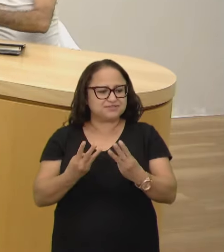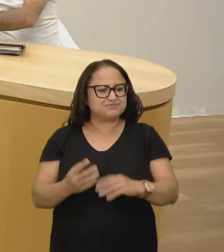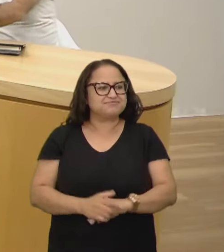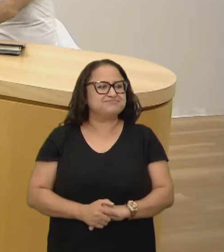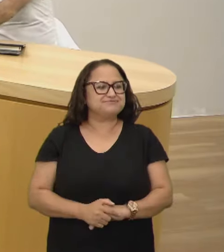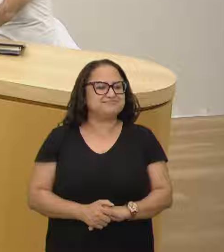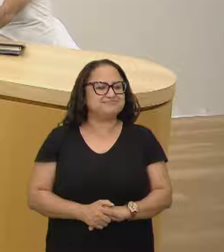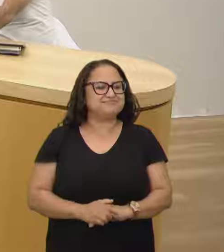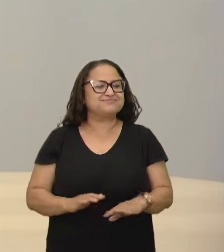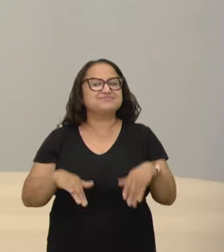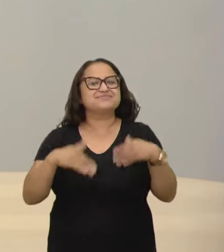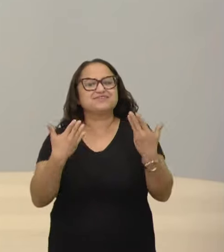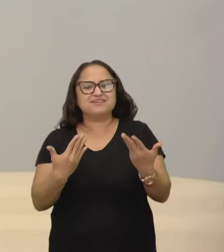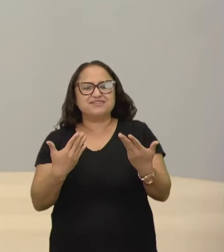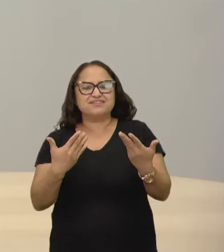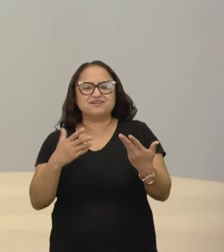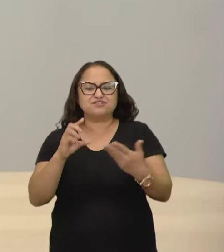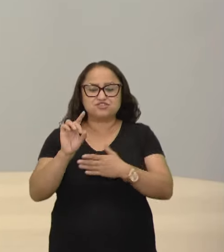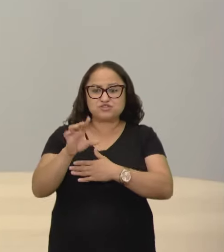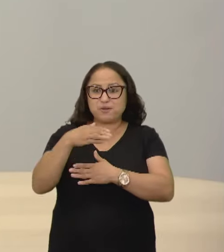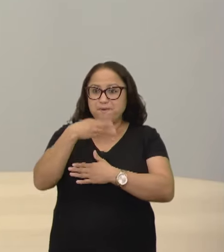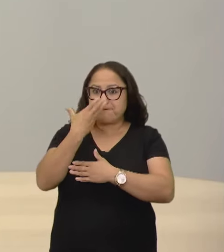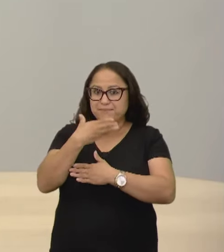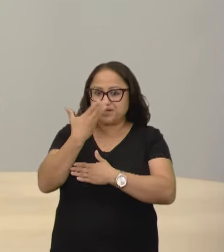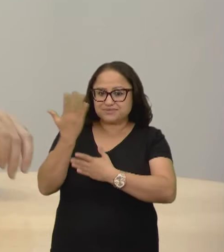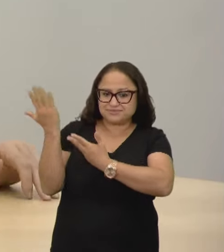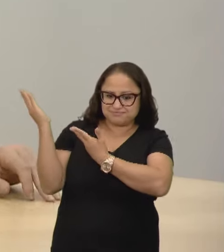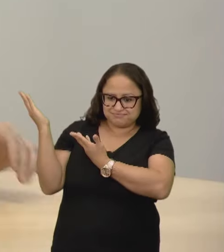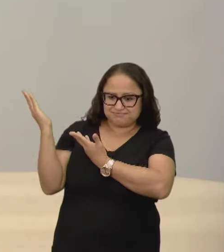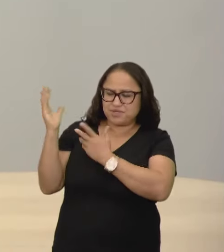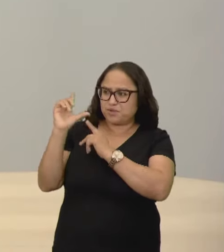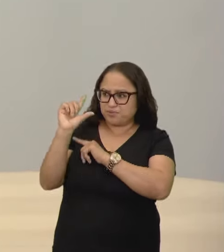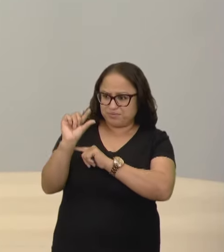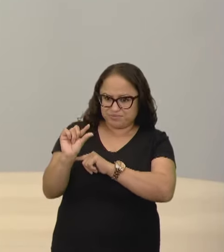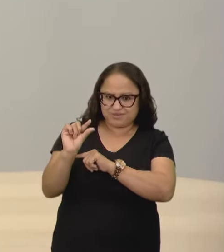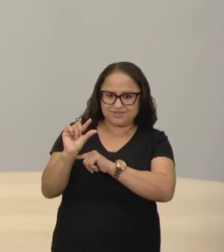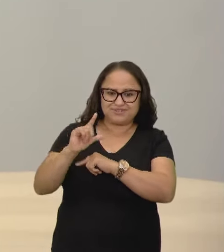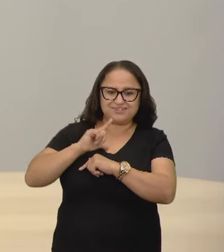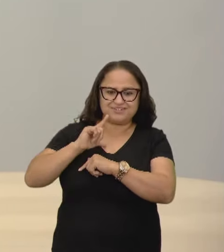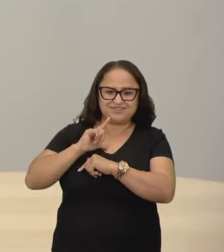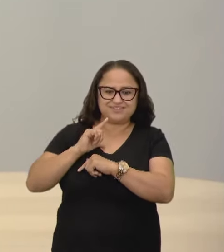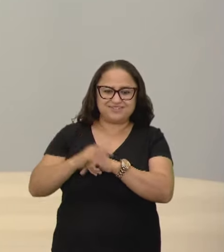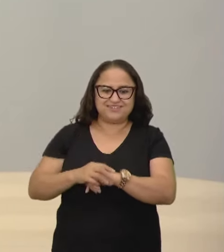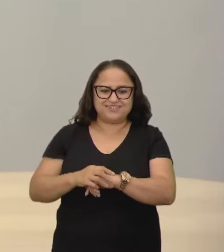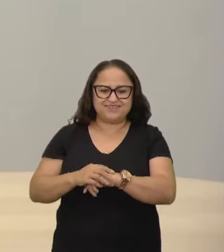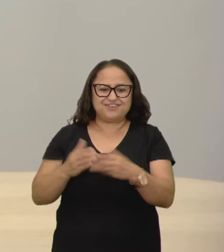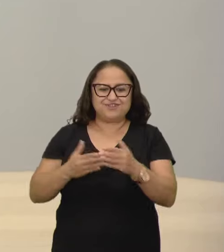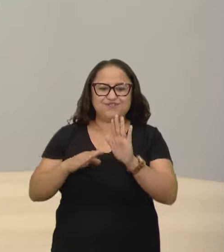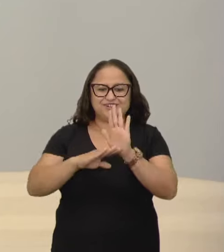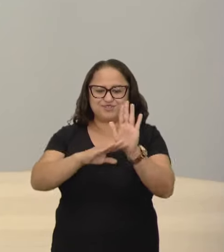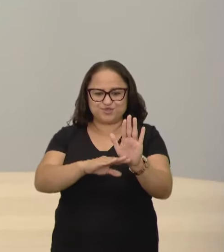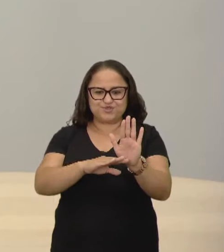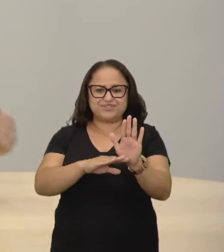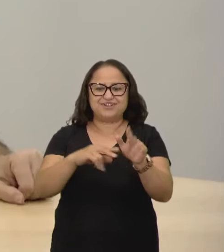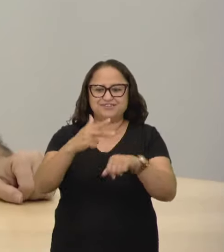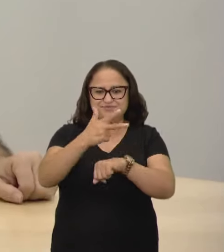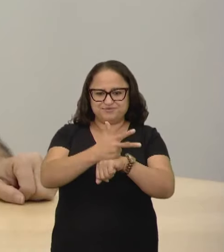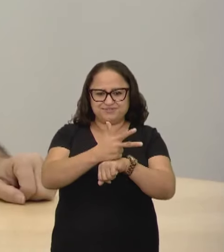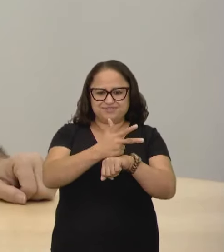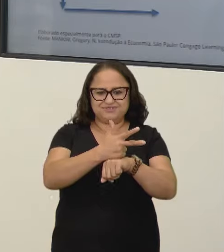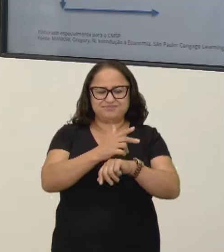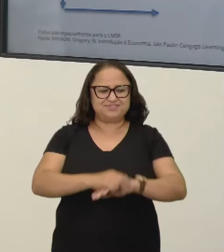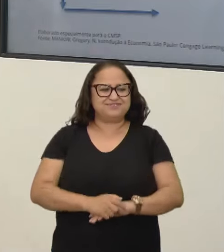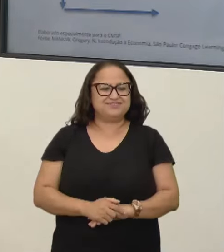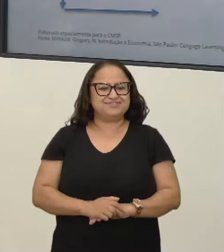Então, essa singela maçãzinha. Isso, e bem pequenininha da turma da Mônica. Vou colocar aqui para ajudar o câmera. Pronto. Isso.